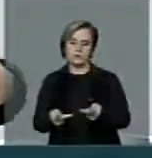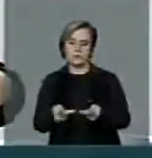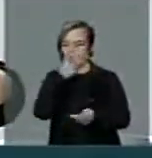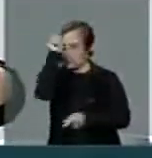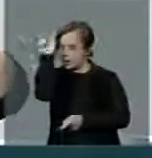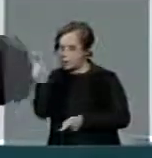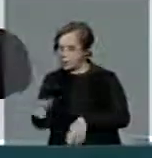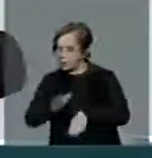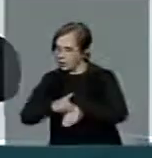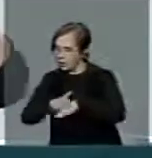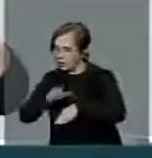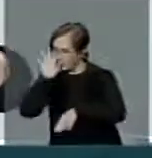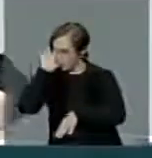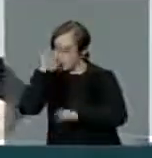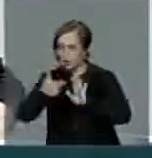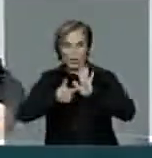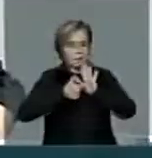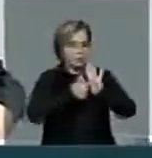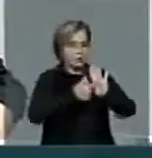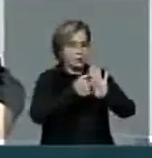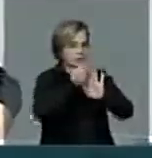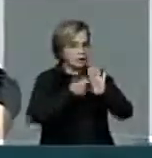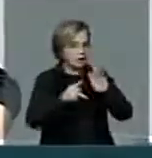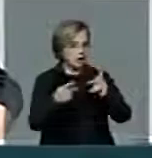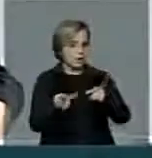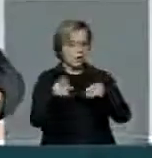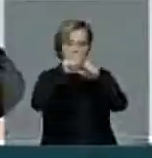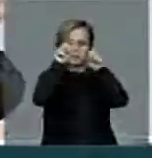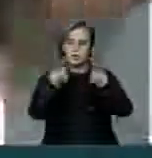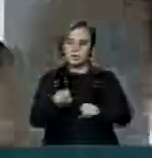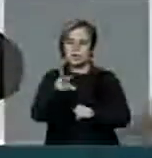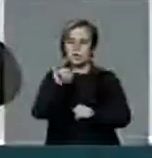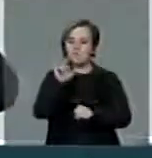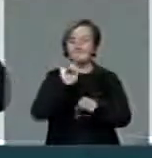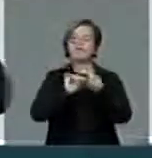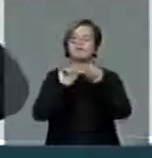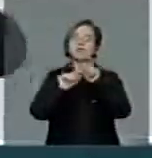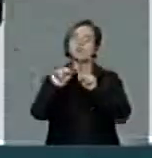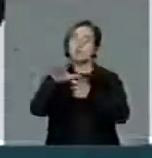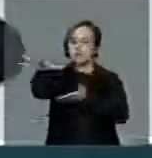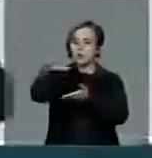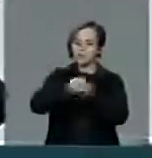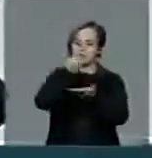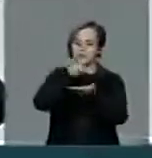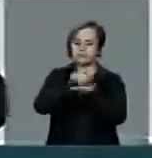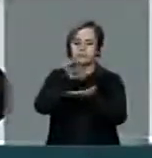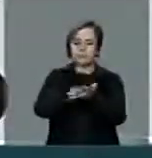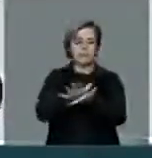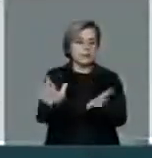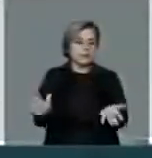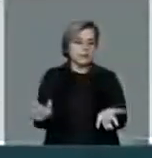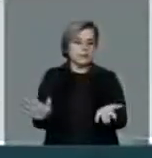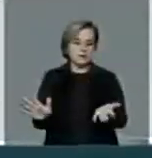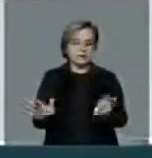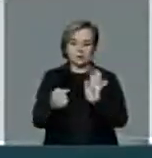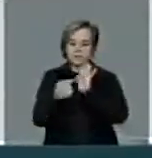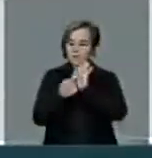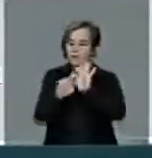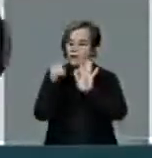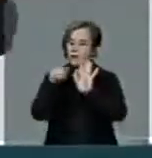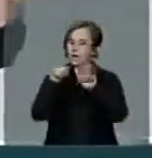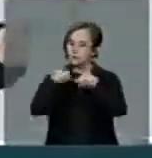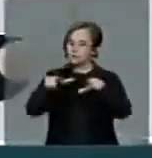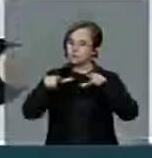vai apresentar o documento que ele quiser. O sistema vai fazer um upload. Sabe o upload? Com isso jogo. E o órgão vai dizer, emite o